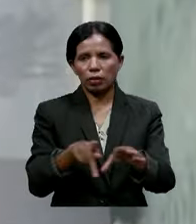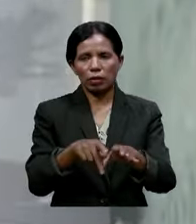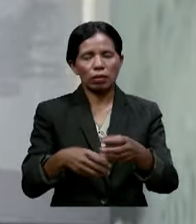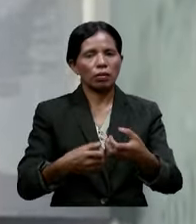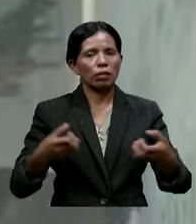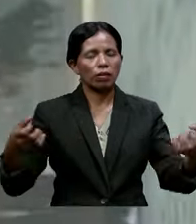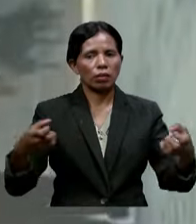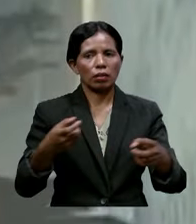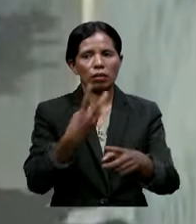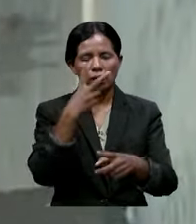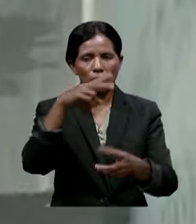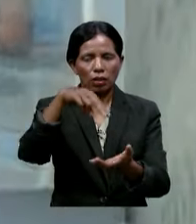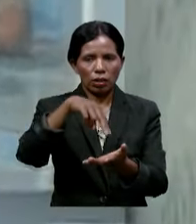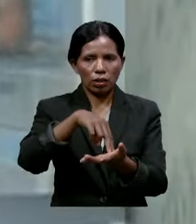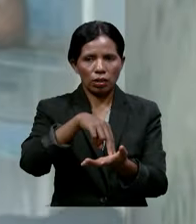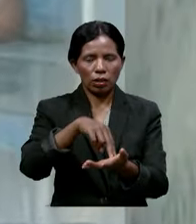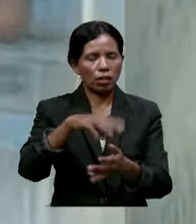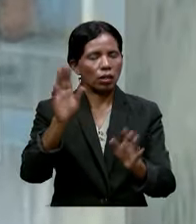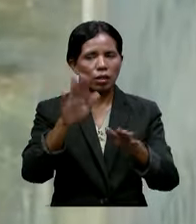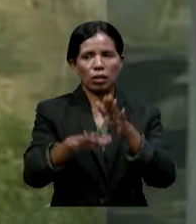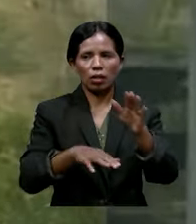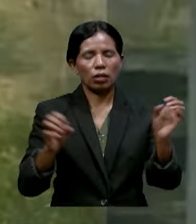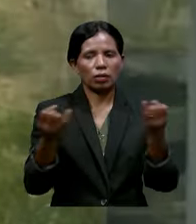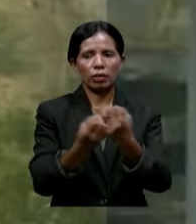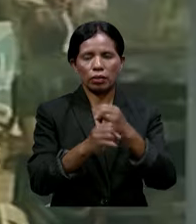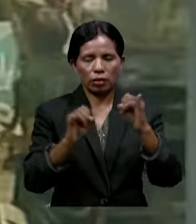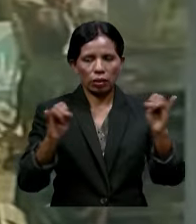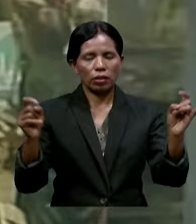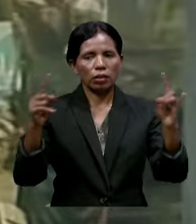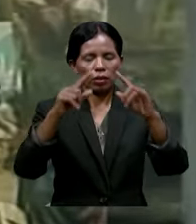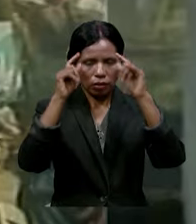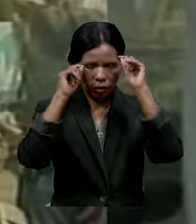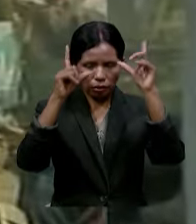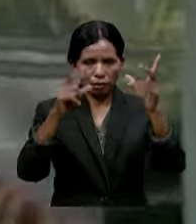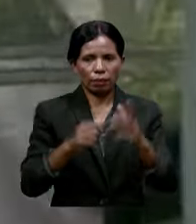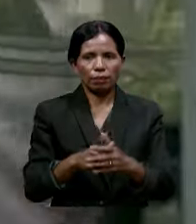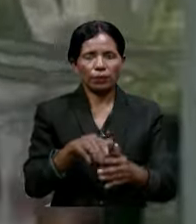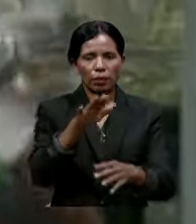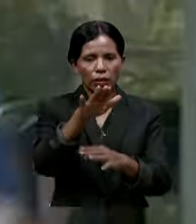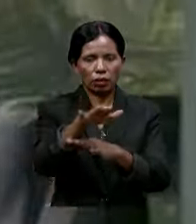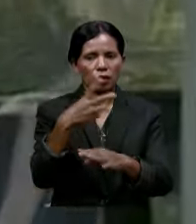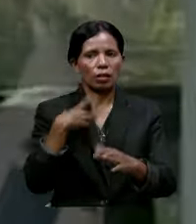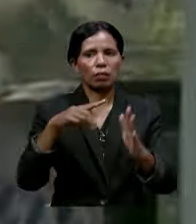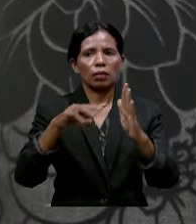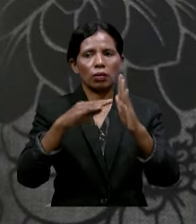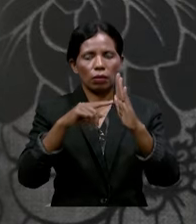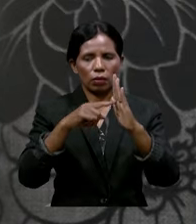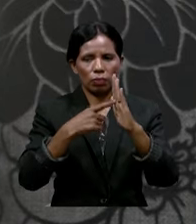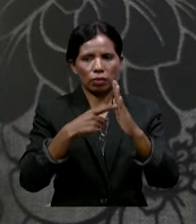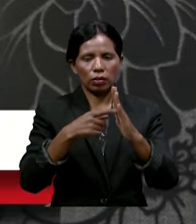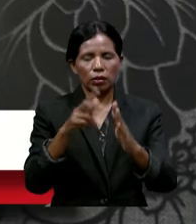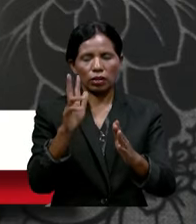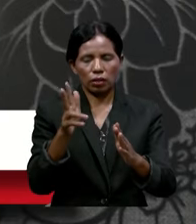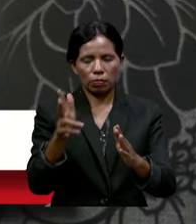no paktu ne be hari ona lao lato independensia Timor Nian lo krai kami hahu to ye 30 de